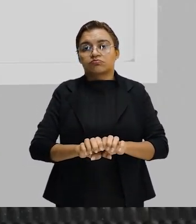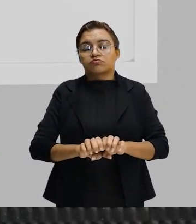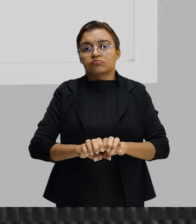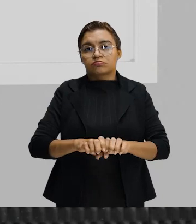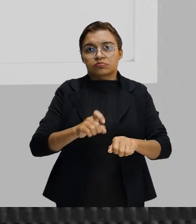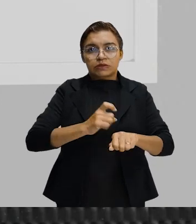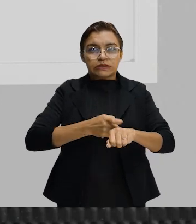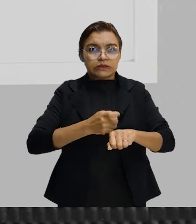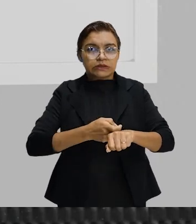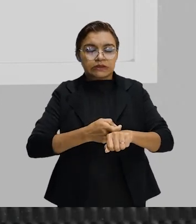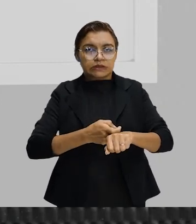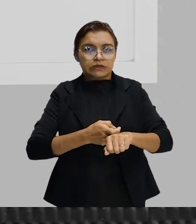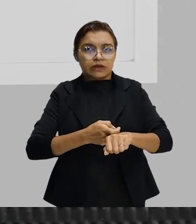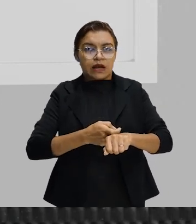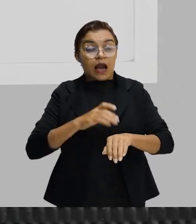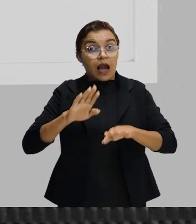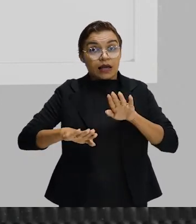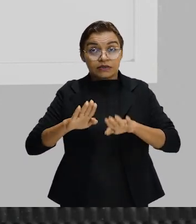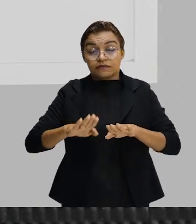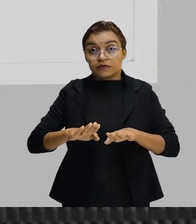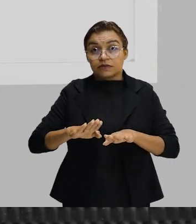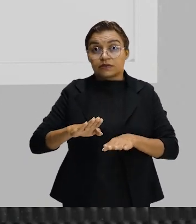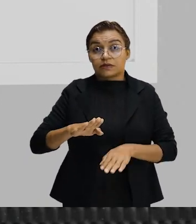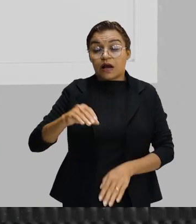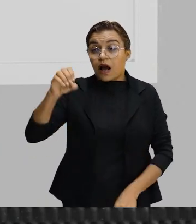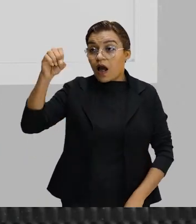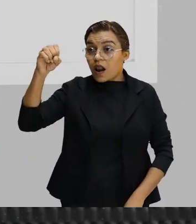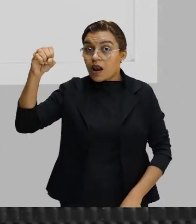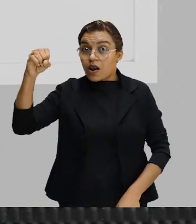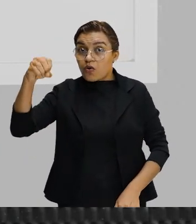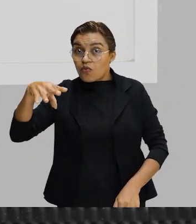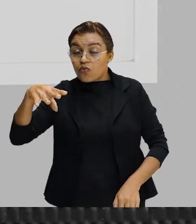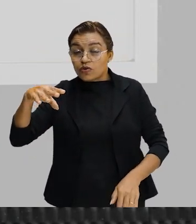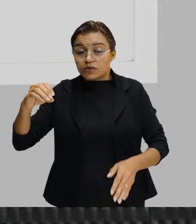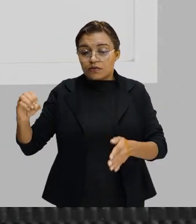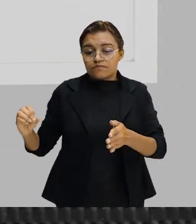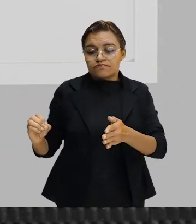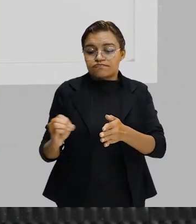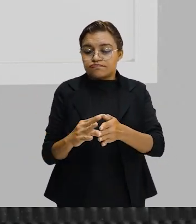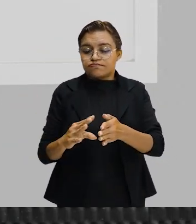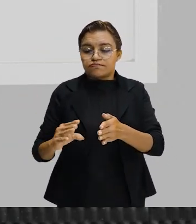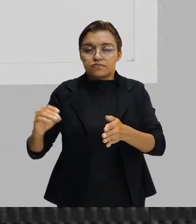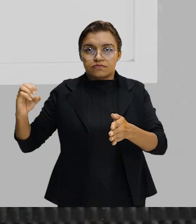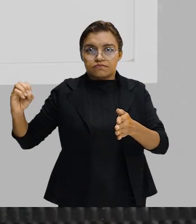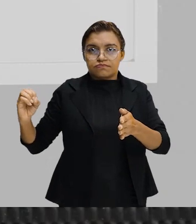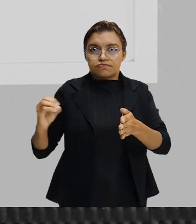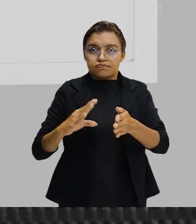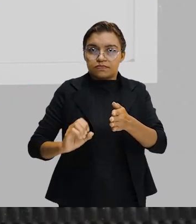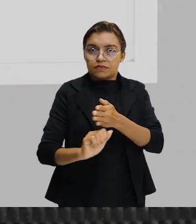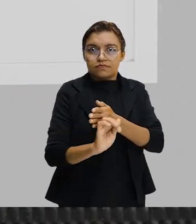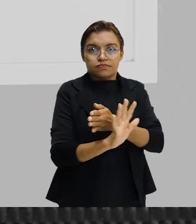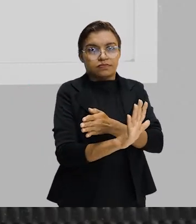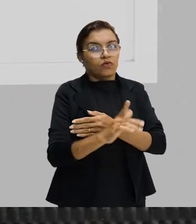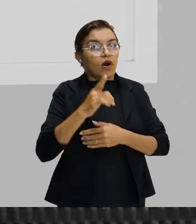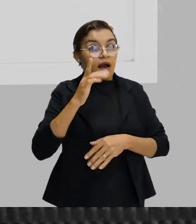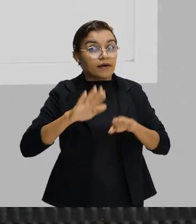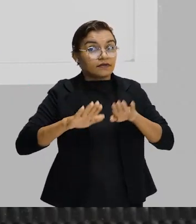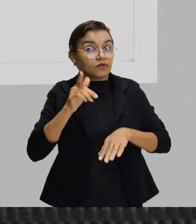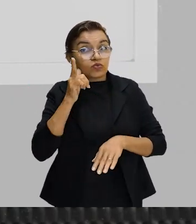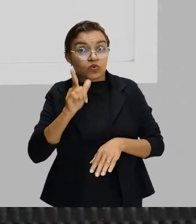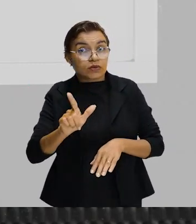das situações, nem a luz consegue passar. Tá ok? Uma outra explicação é que outras